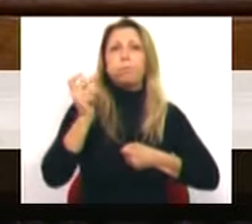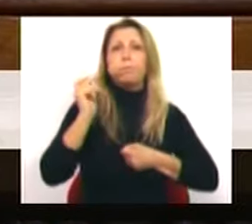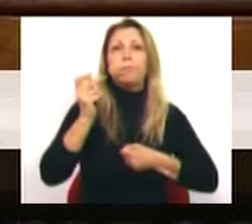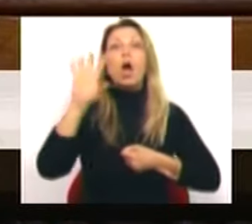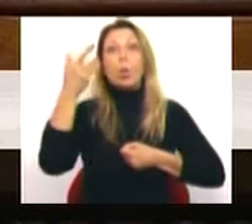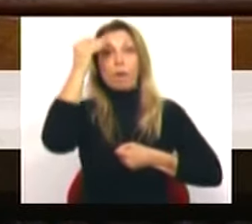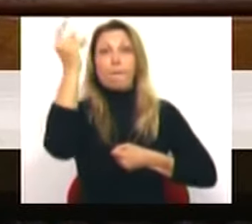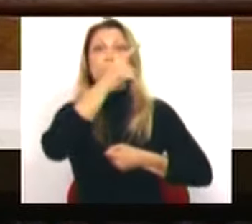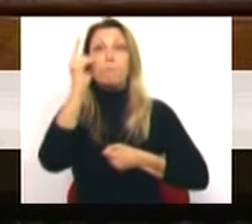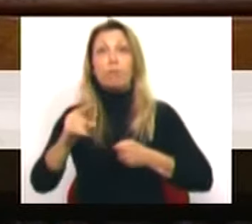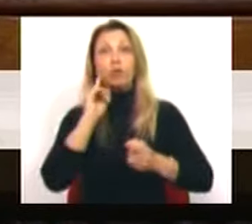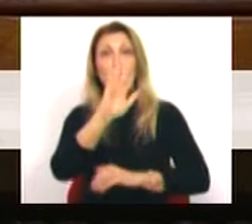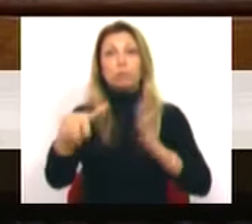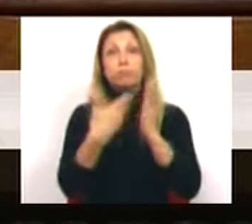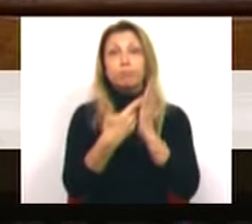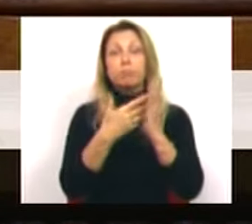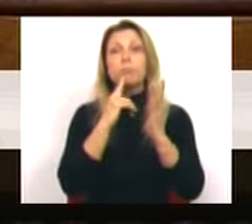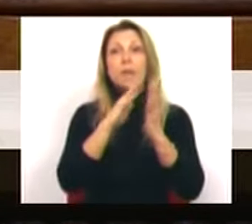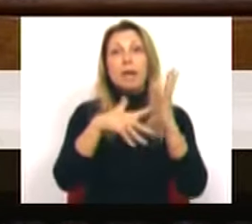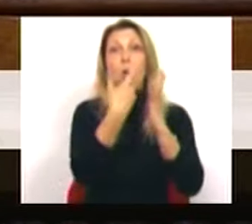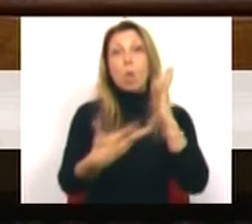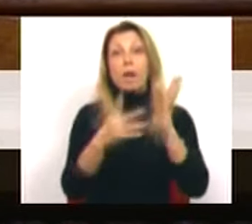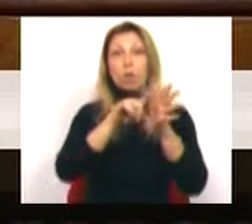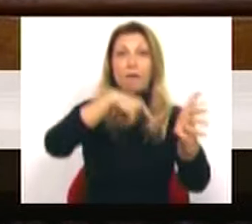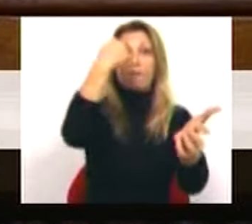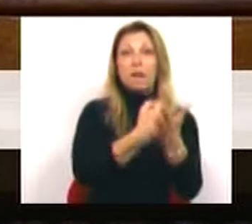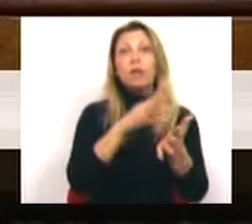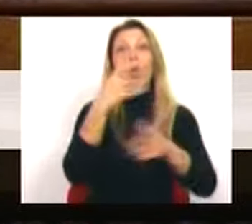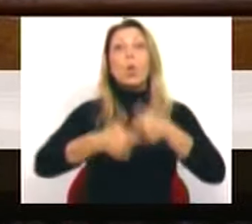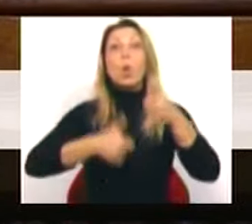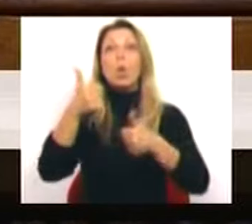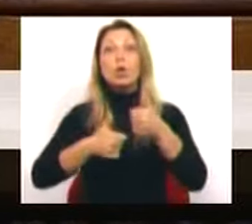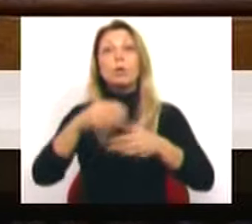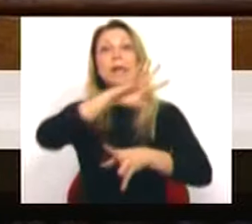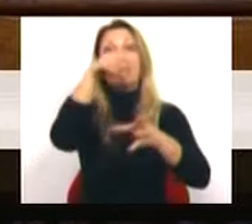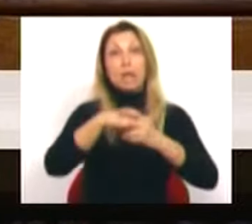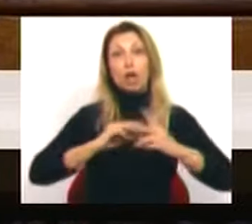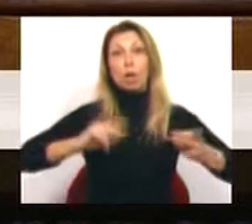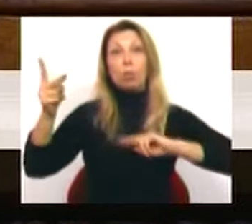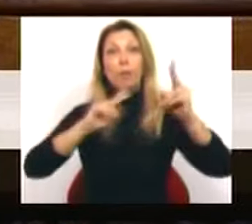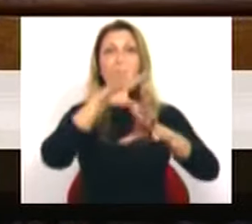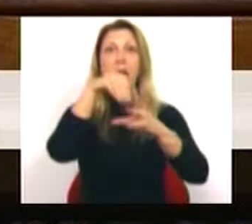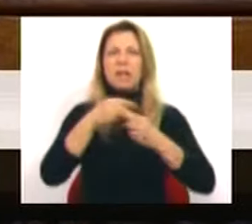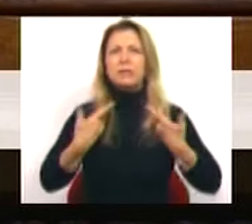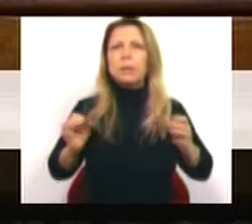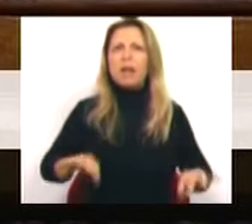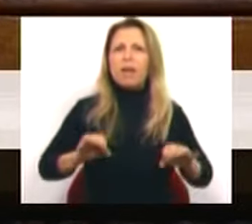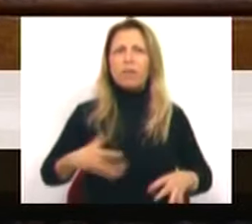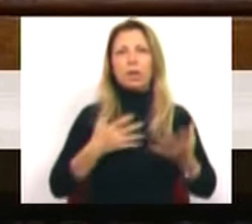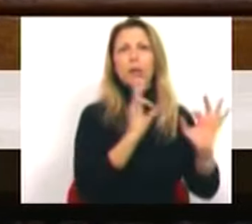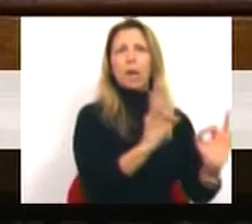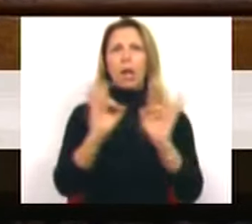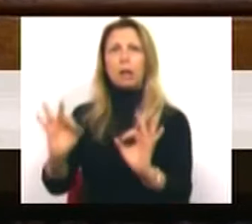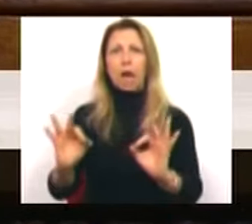nas prioridades dos concursos interno e de mobilidade interna, para que se evitem casos de tratamento